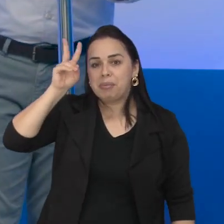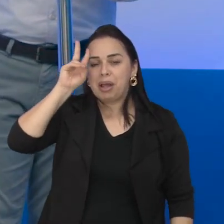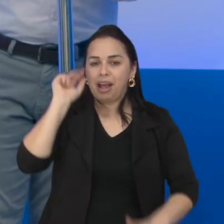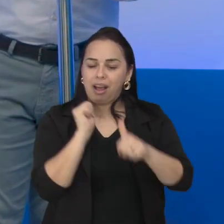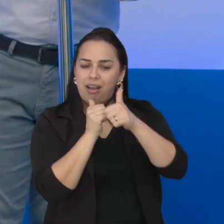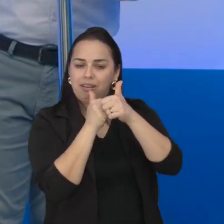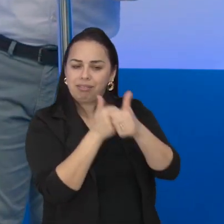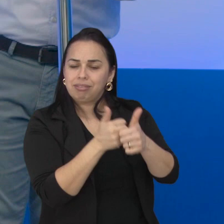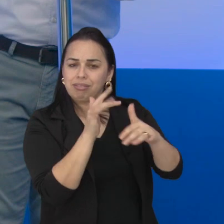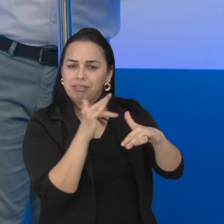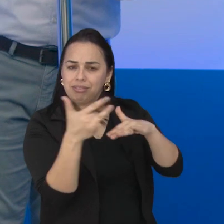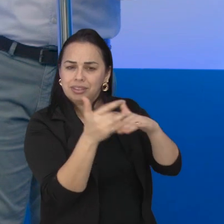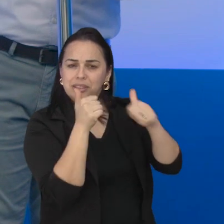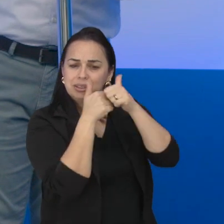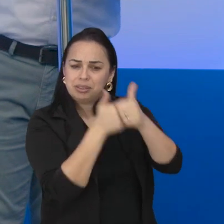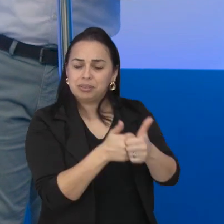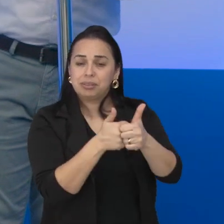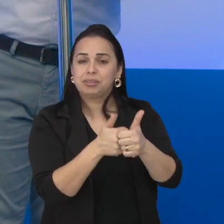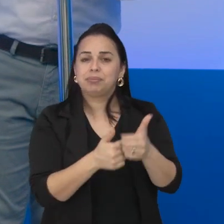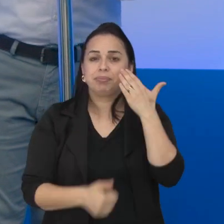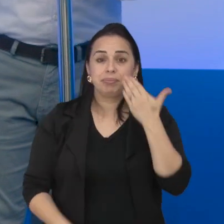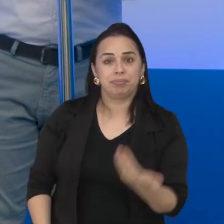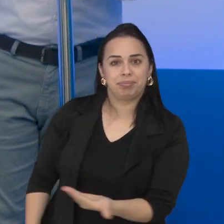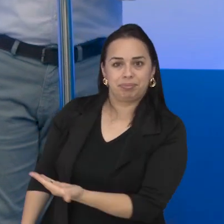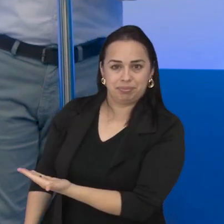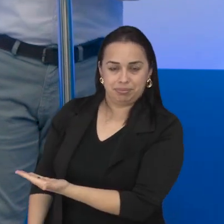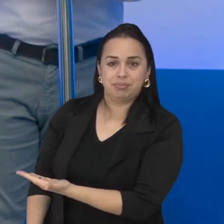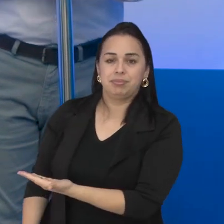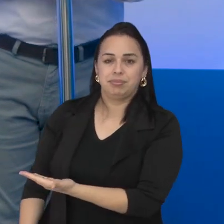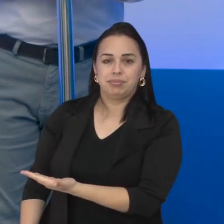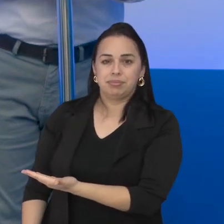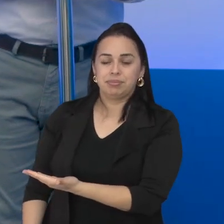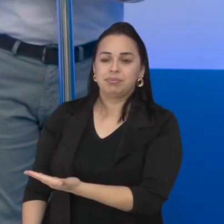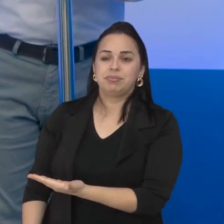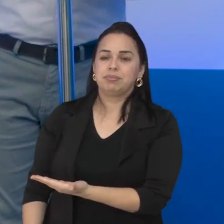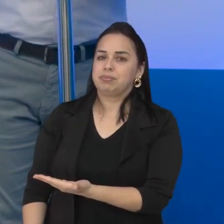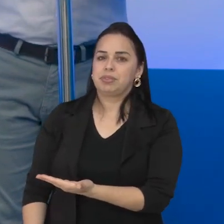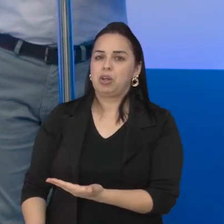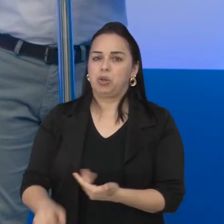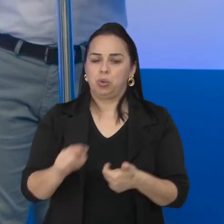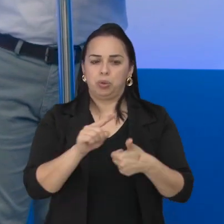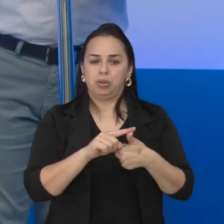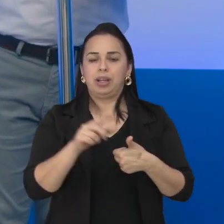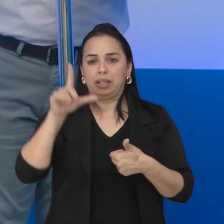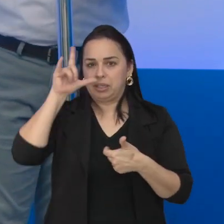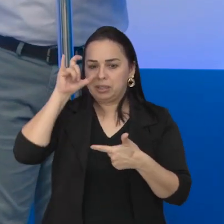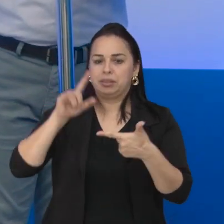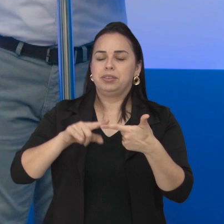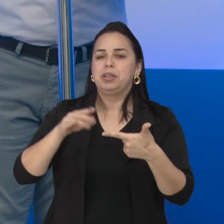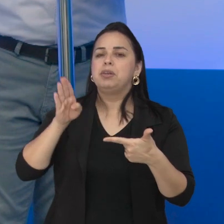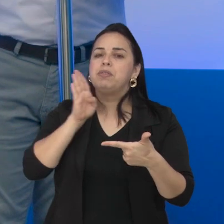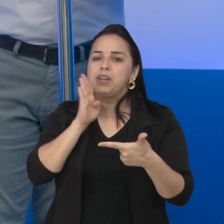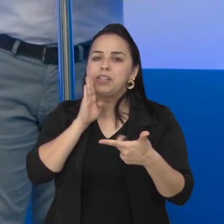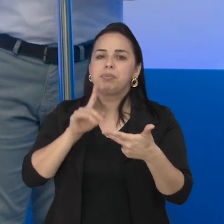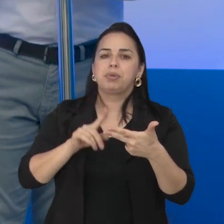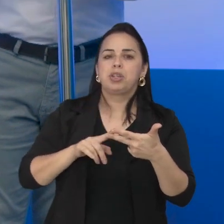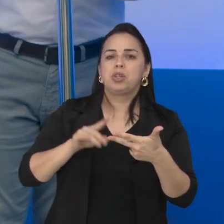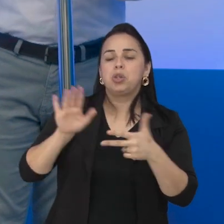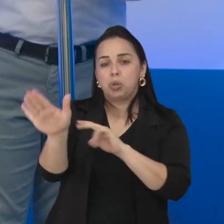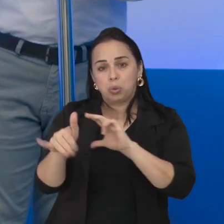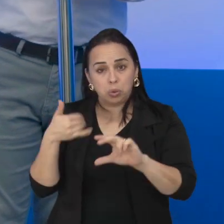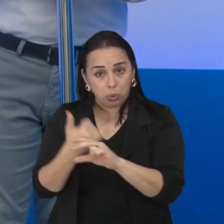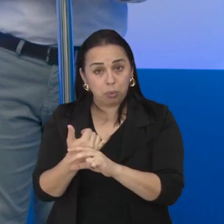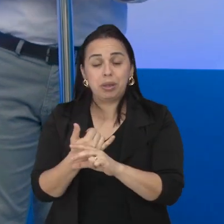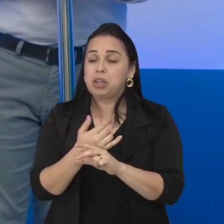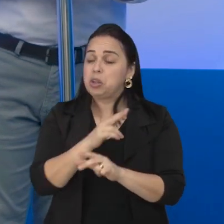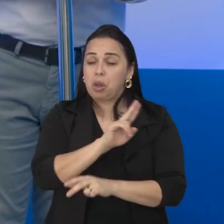esquece de nos acompanhar nas redes sociais. O endereço é o @tvcâmara_sjc. É o mesmo para o Instagram, para o Facebook e para